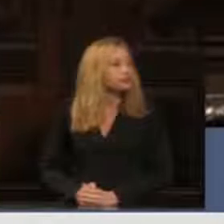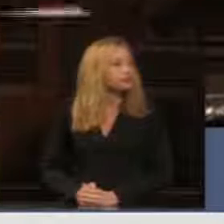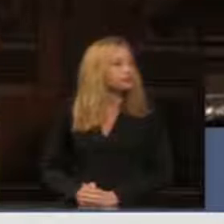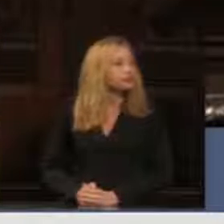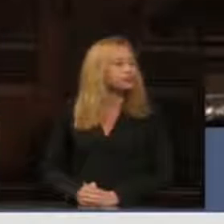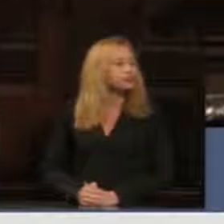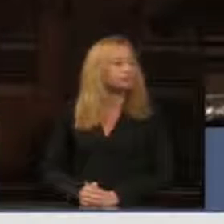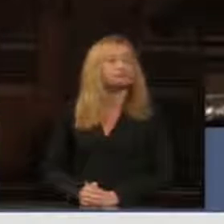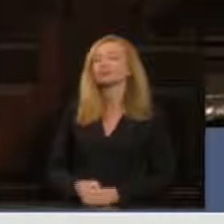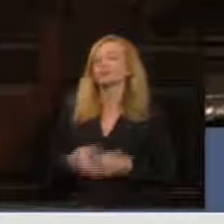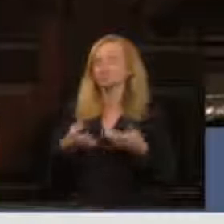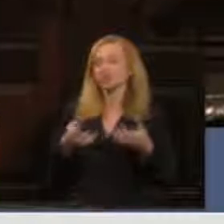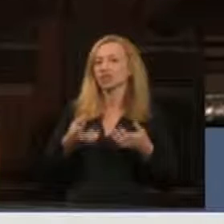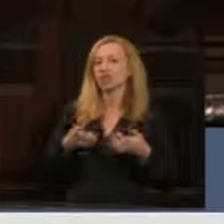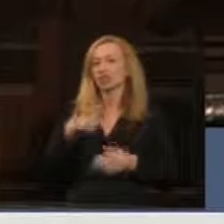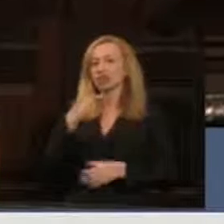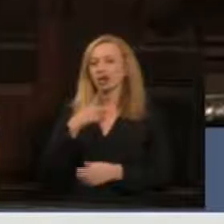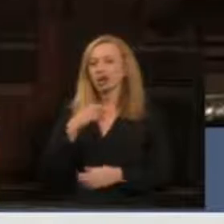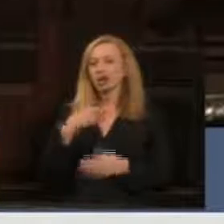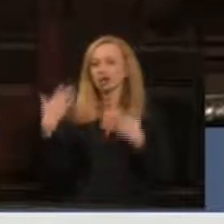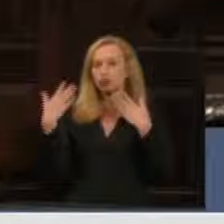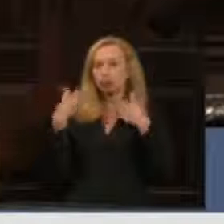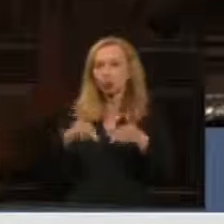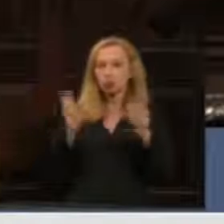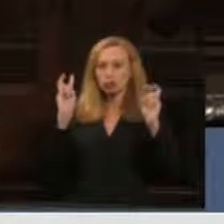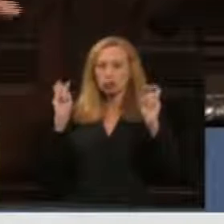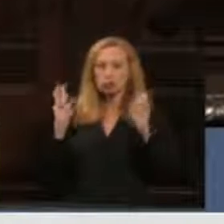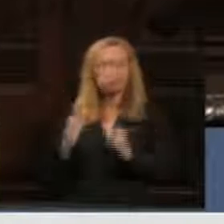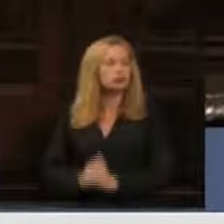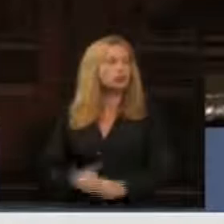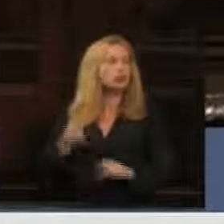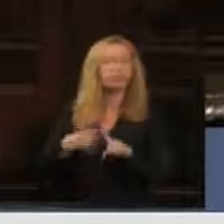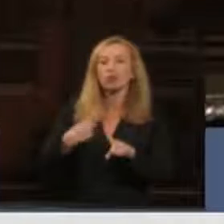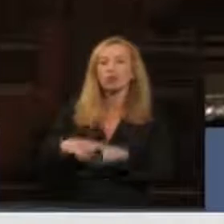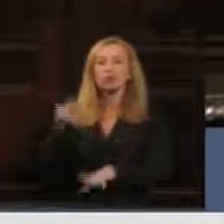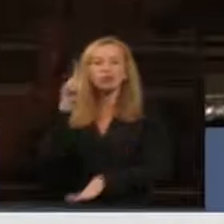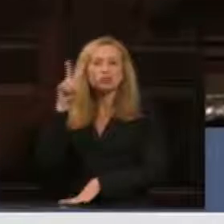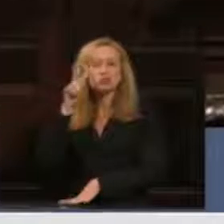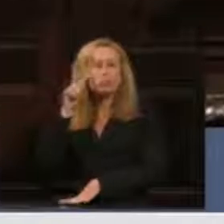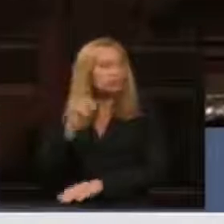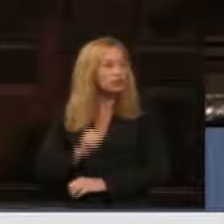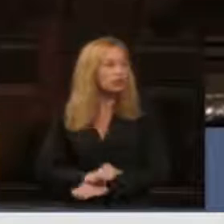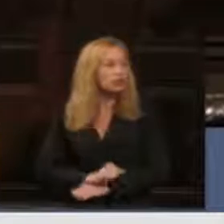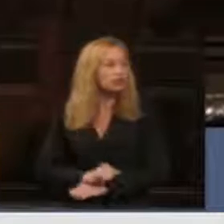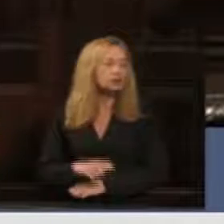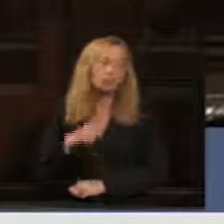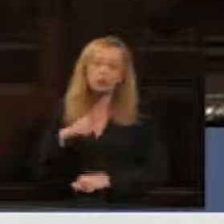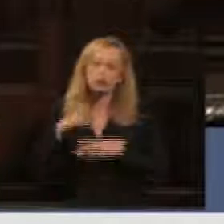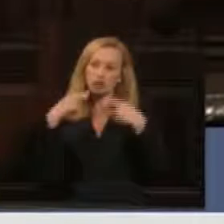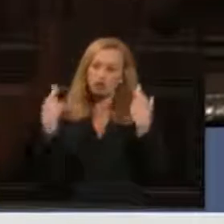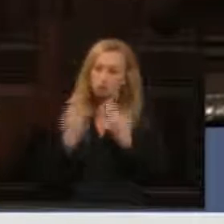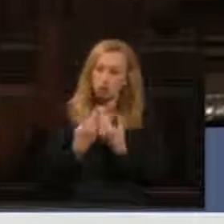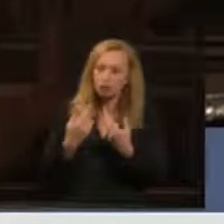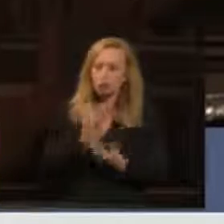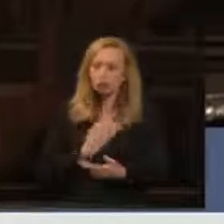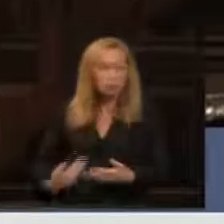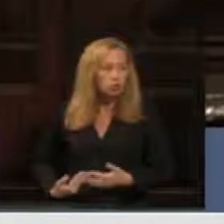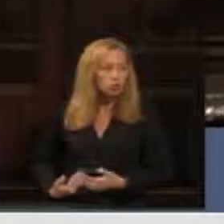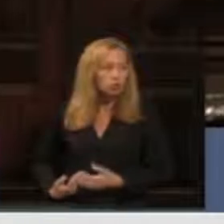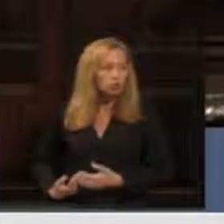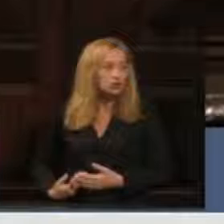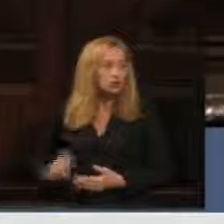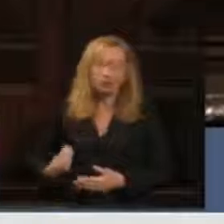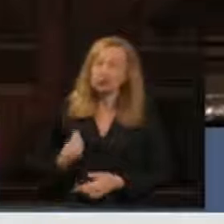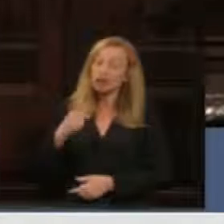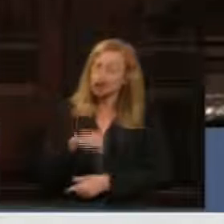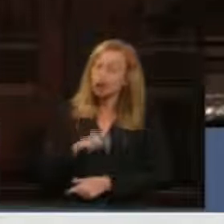queria botar foco nessa questão, porque na segunda-feira teremos essa audiência pública. Estaremos aqui